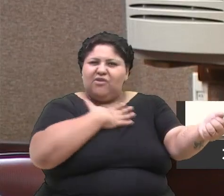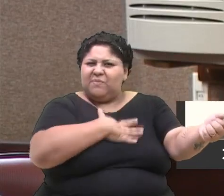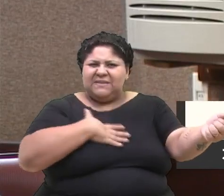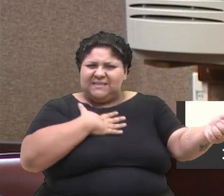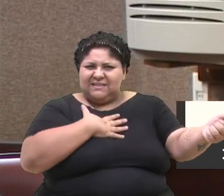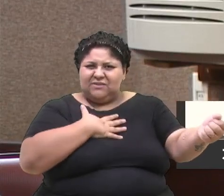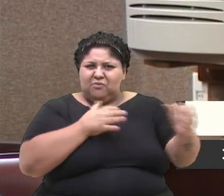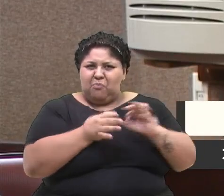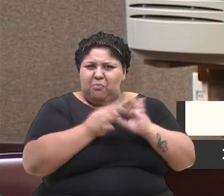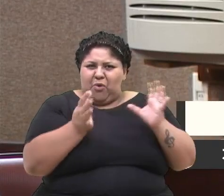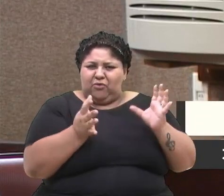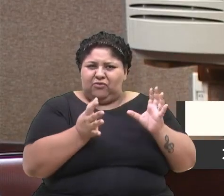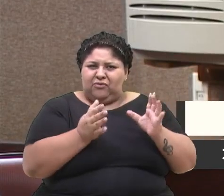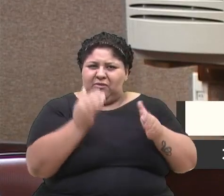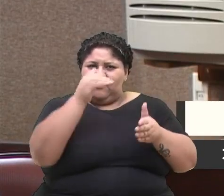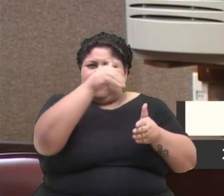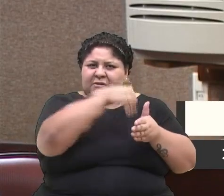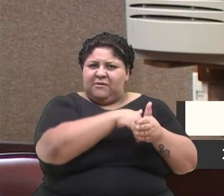em votar